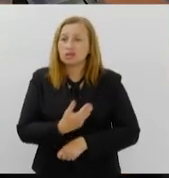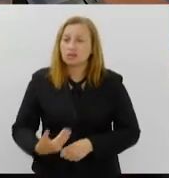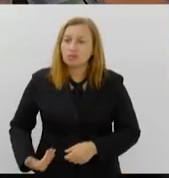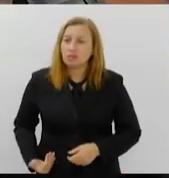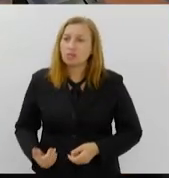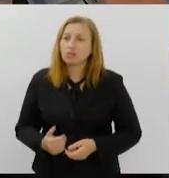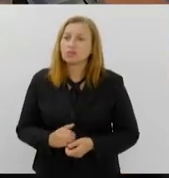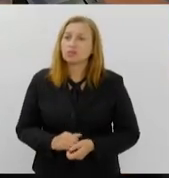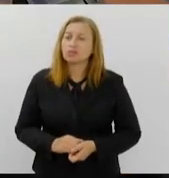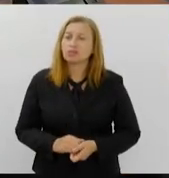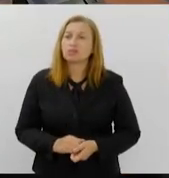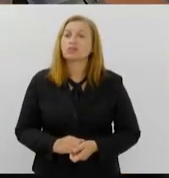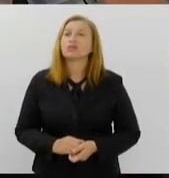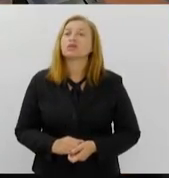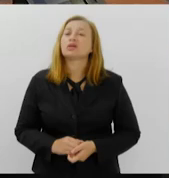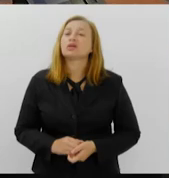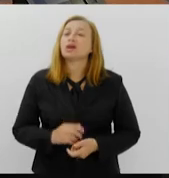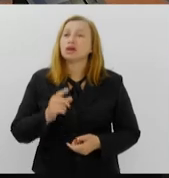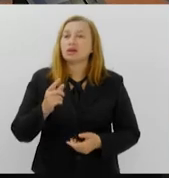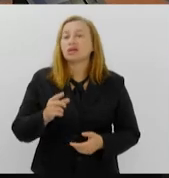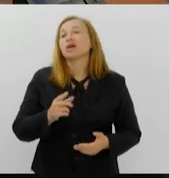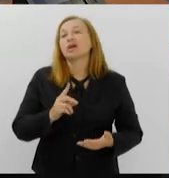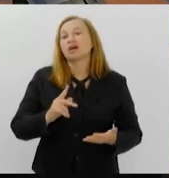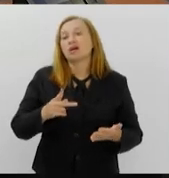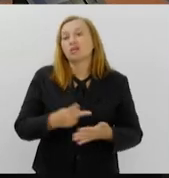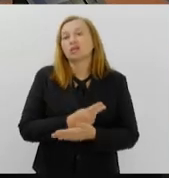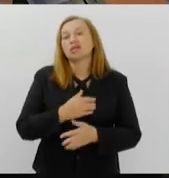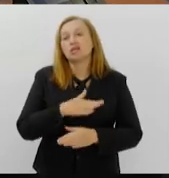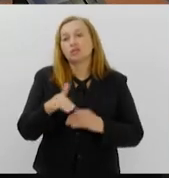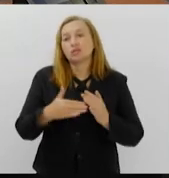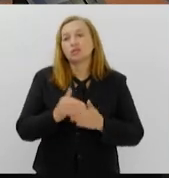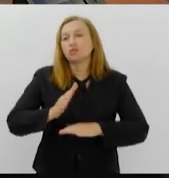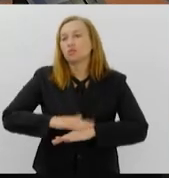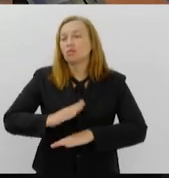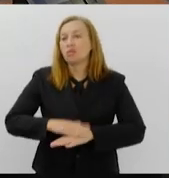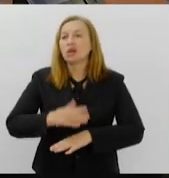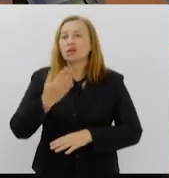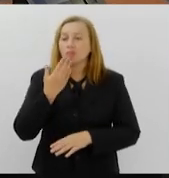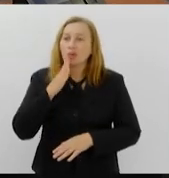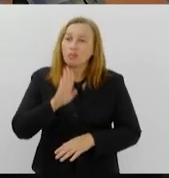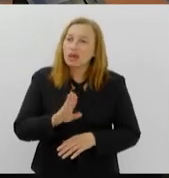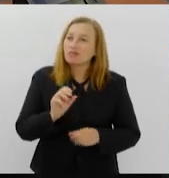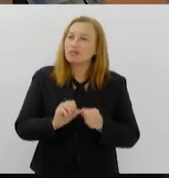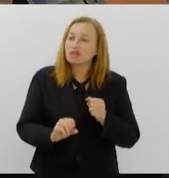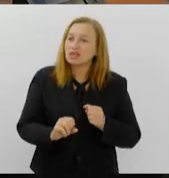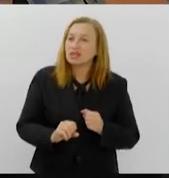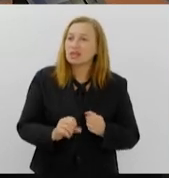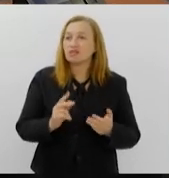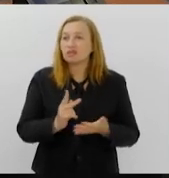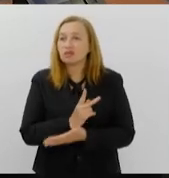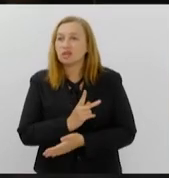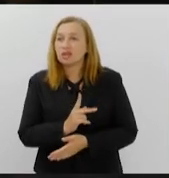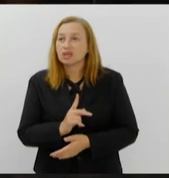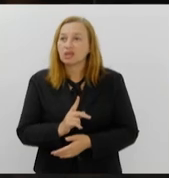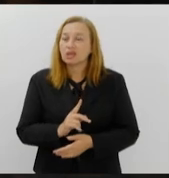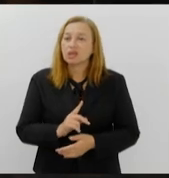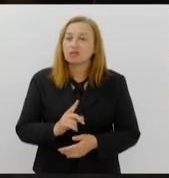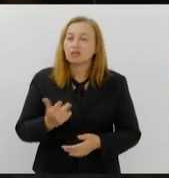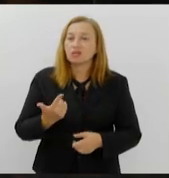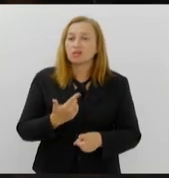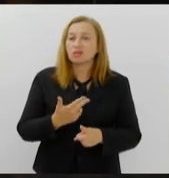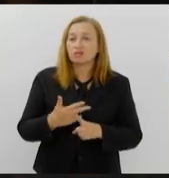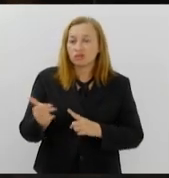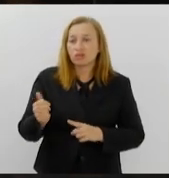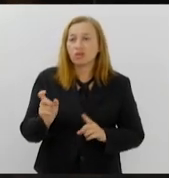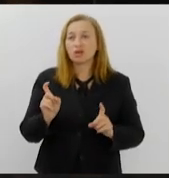palco eleitoral. Isso vem acontecendo em todos os governos passados, né? Prometem que vão fazer, que vão acontecer, e quando ganham a eleição, gloram